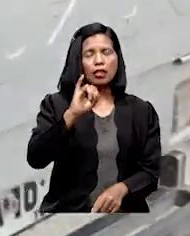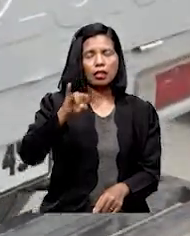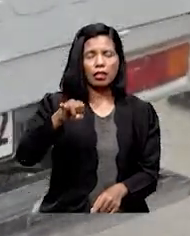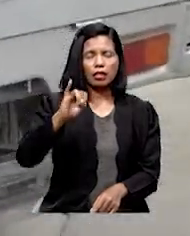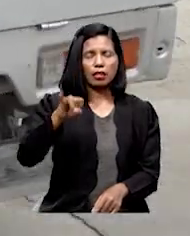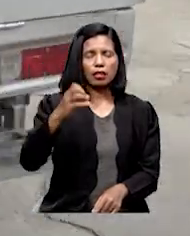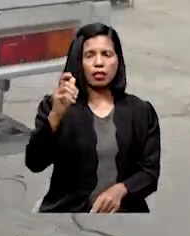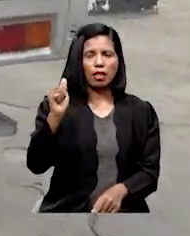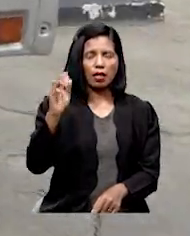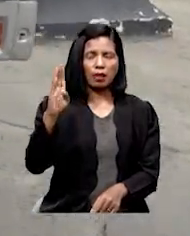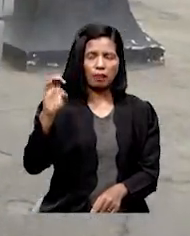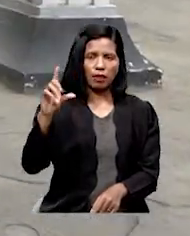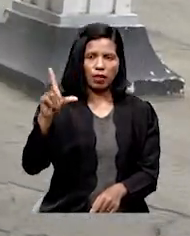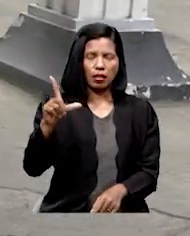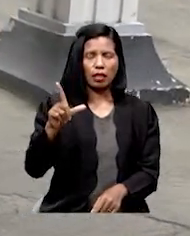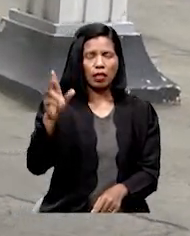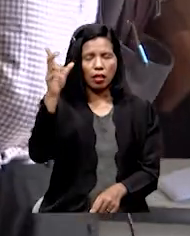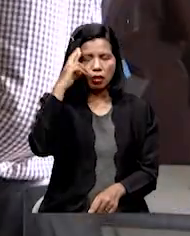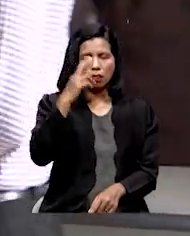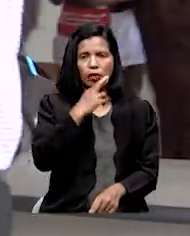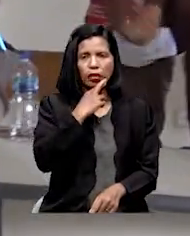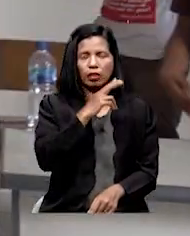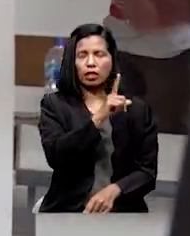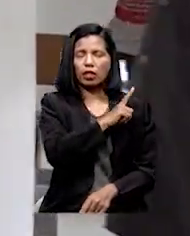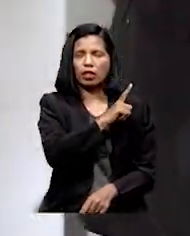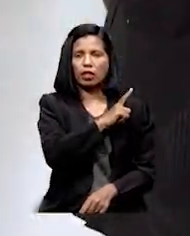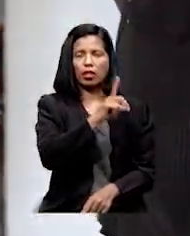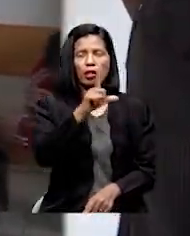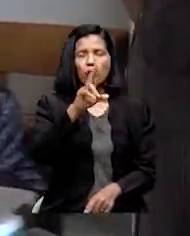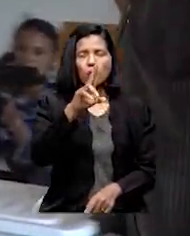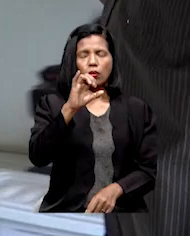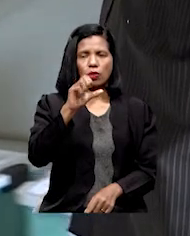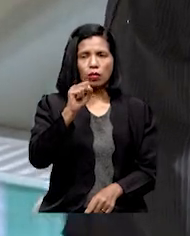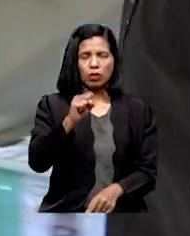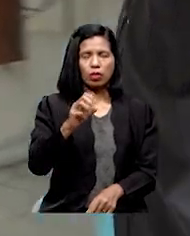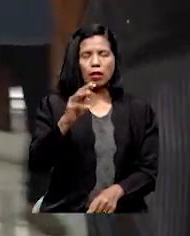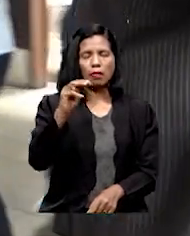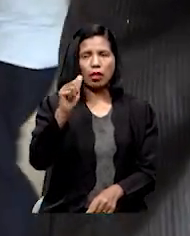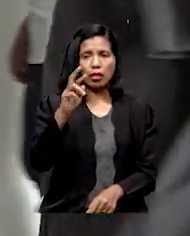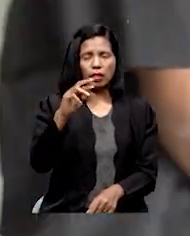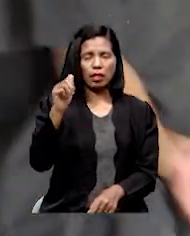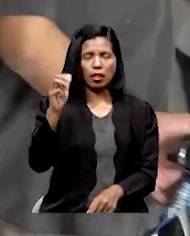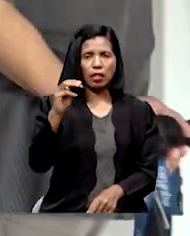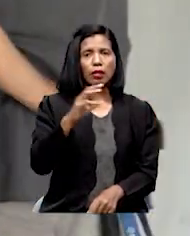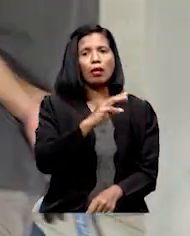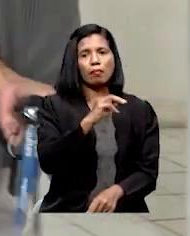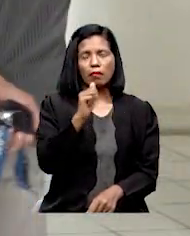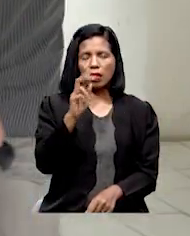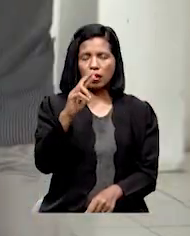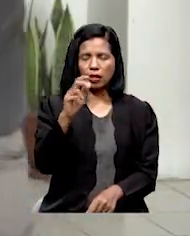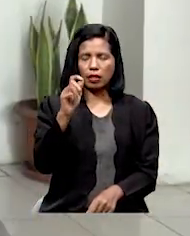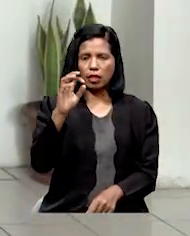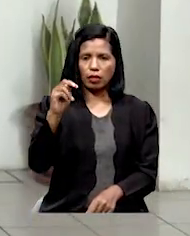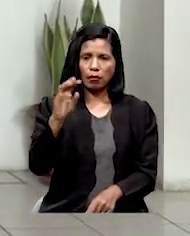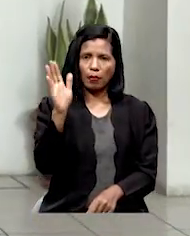José Ramos Ota, Lere Anantimur, Luiz Alves Tilman, Mariano Assunama Sabino, Martinho Guzmão, Milena